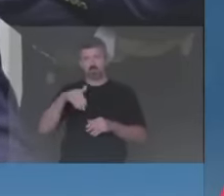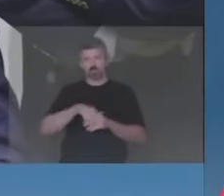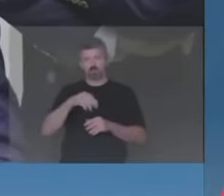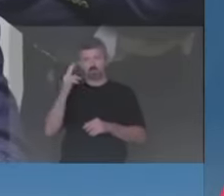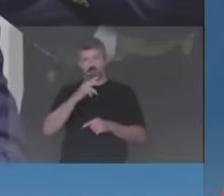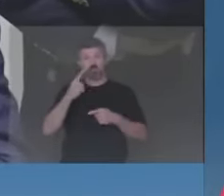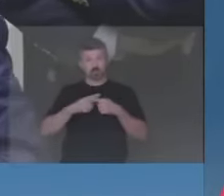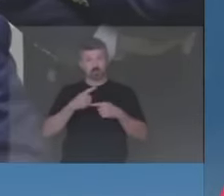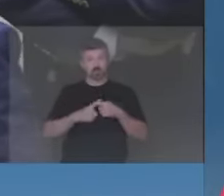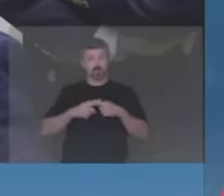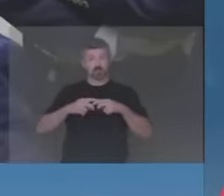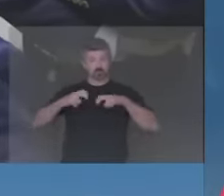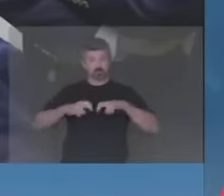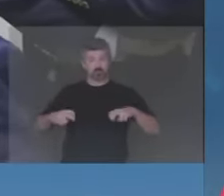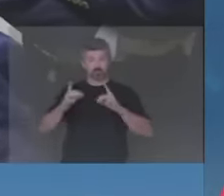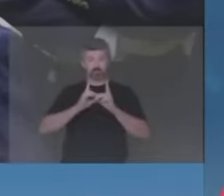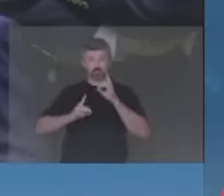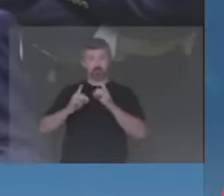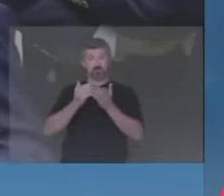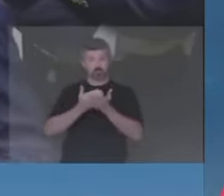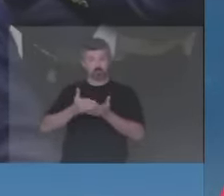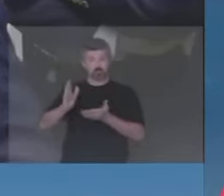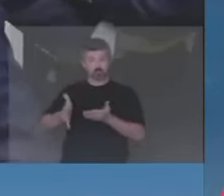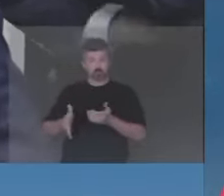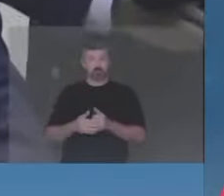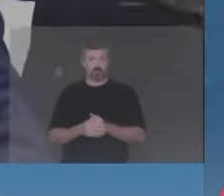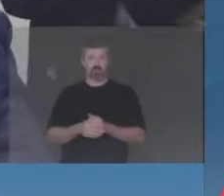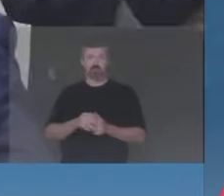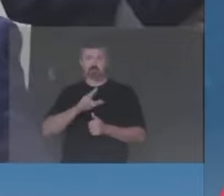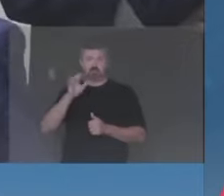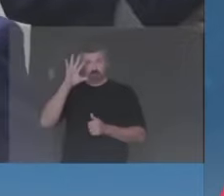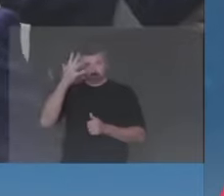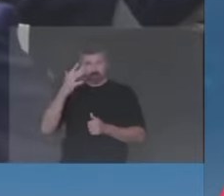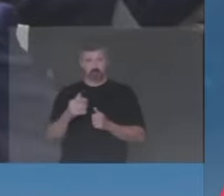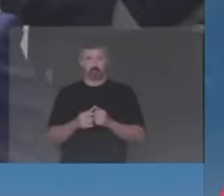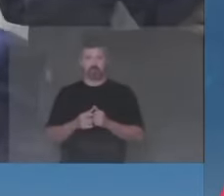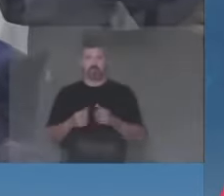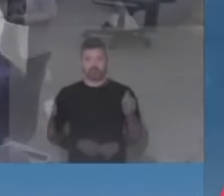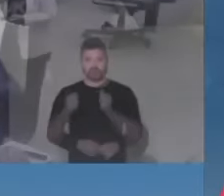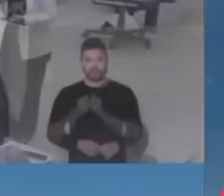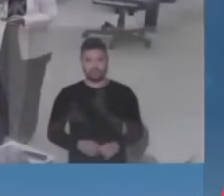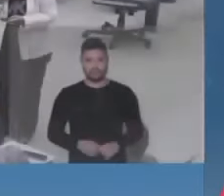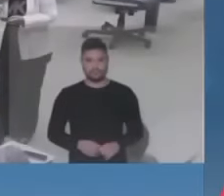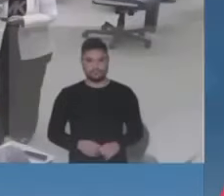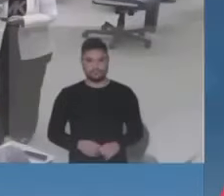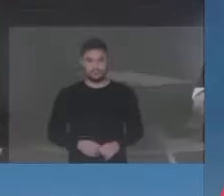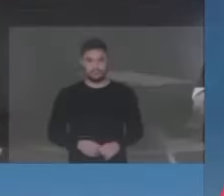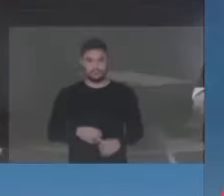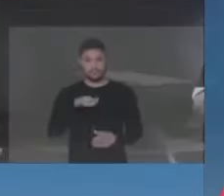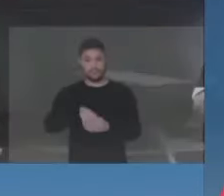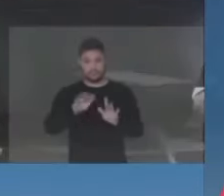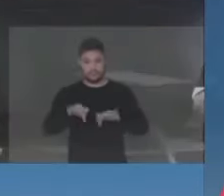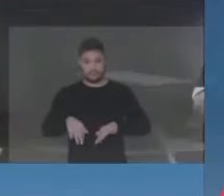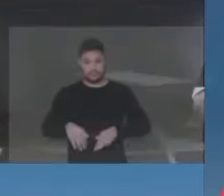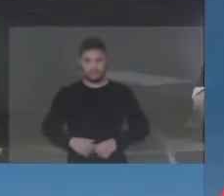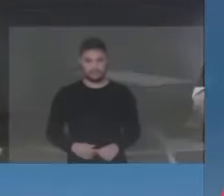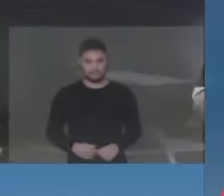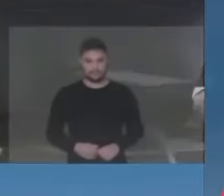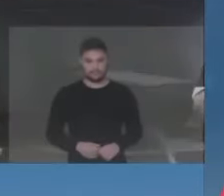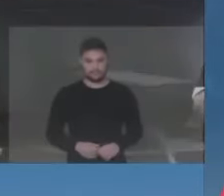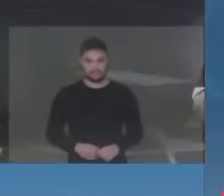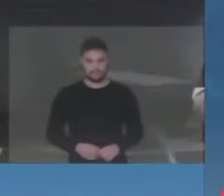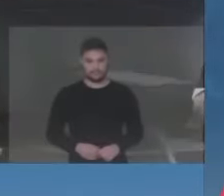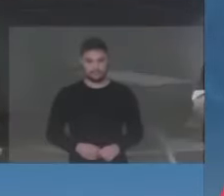urgência, porque justamente uma mesa de diálogo está aberta e tenho certeza que estaremos ali em conjunto uma boa proposta. Está encerrada a votação. Vamos ver se o PT ganhou